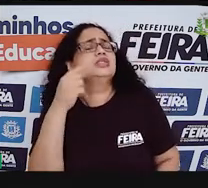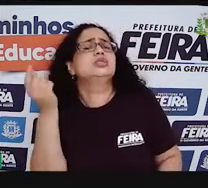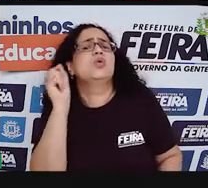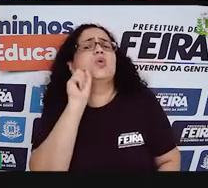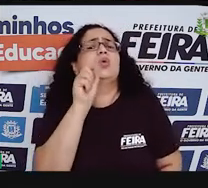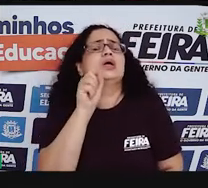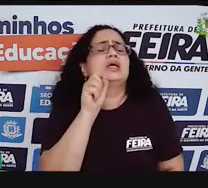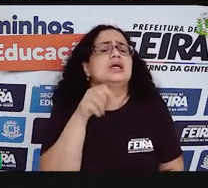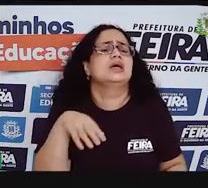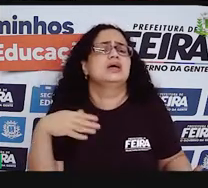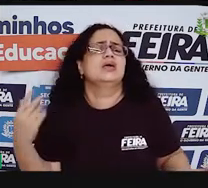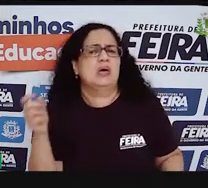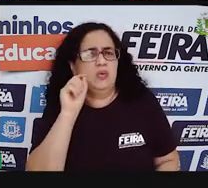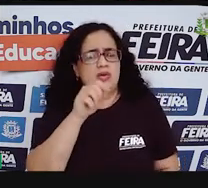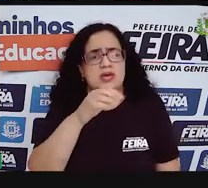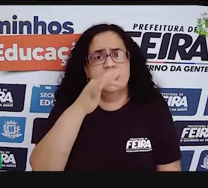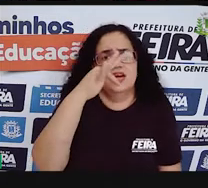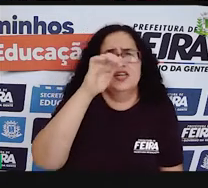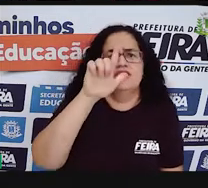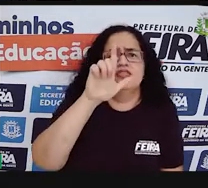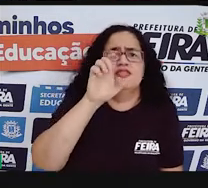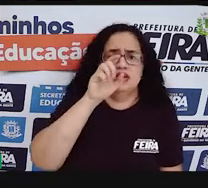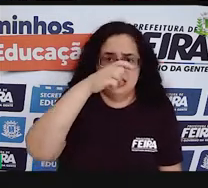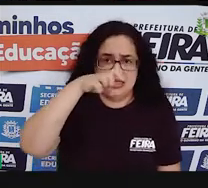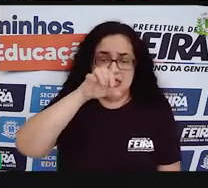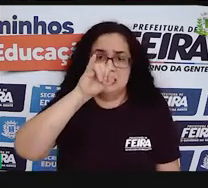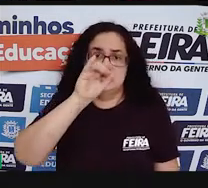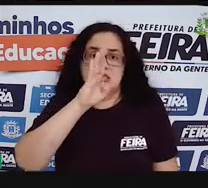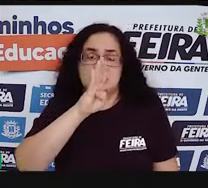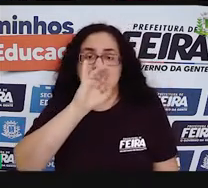Mas aí a gente volta. O que é flexibilidade?